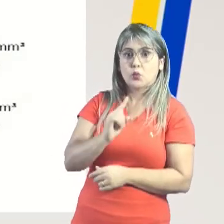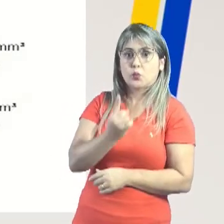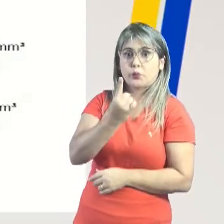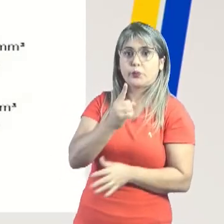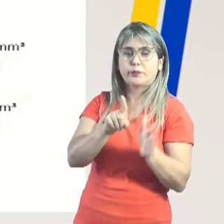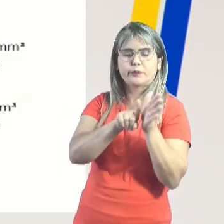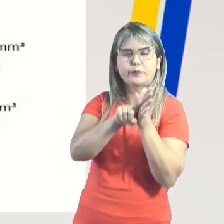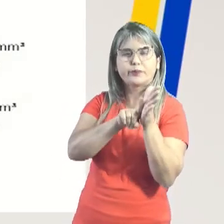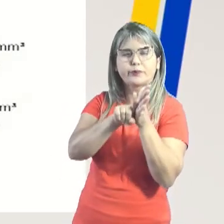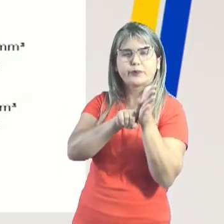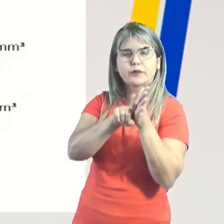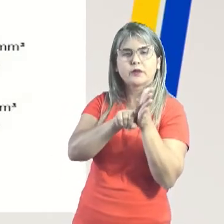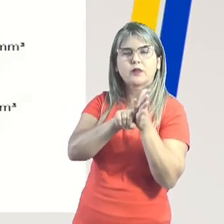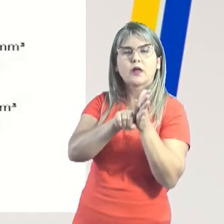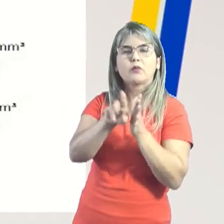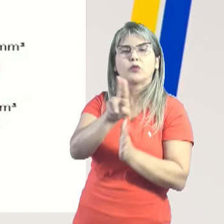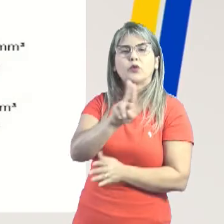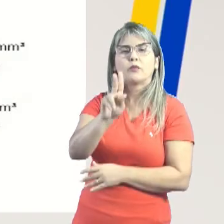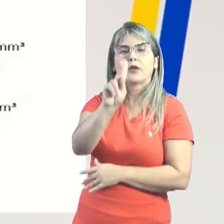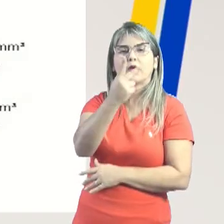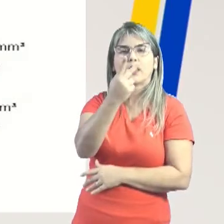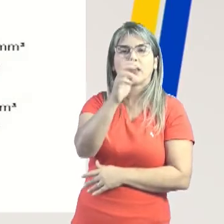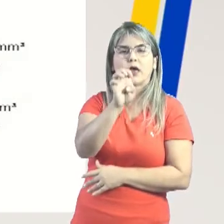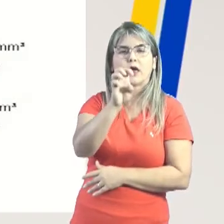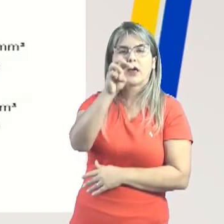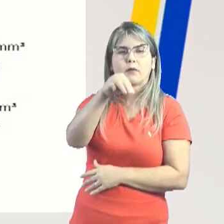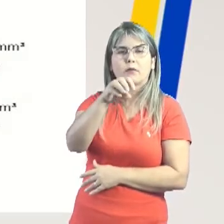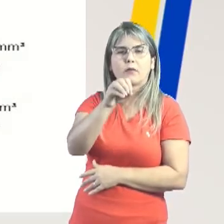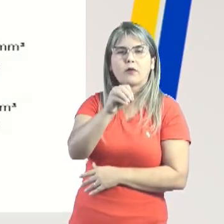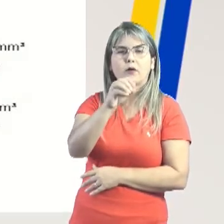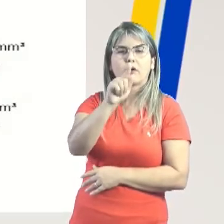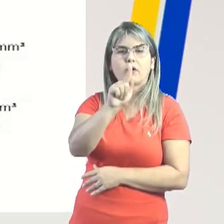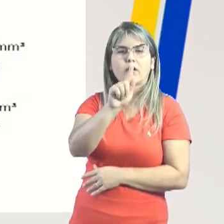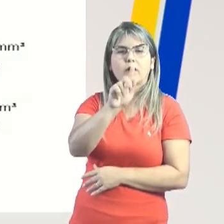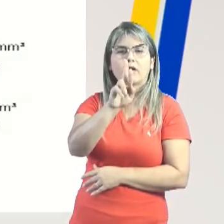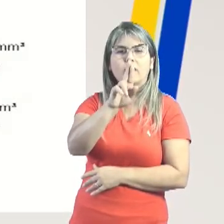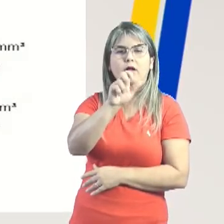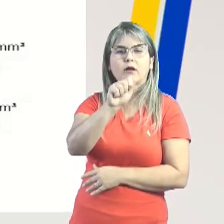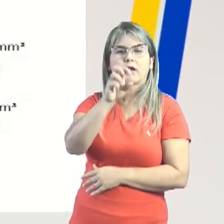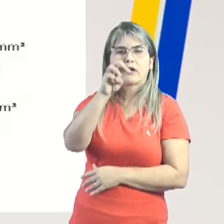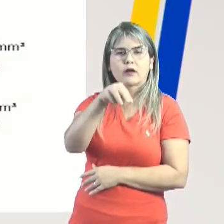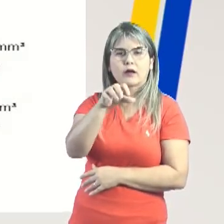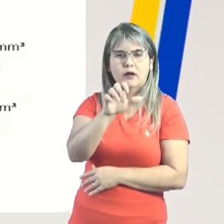os eritrócitos, a hemoglobina, o hematócrito, eritrócitos,